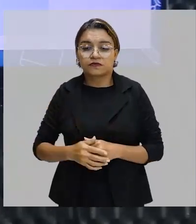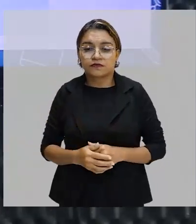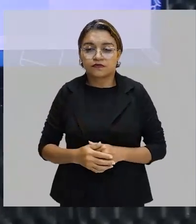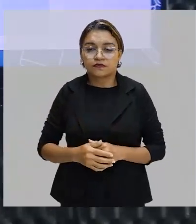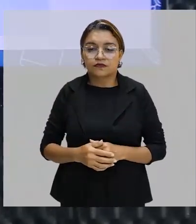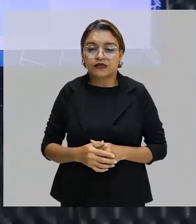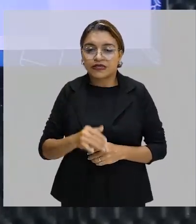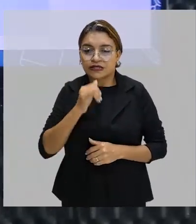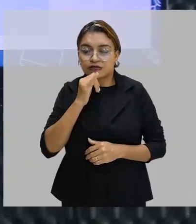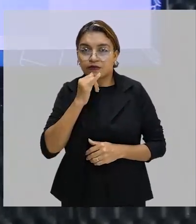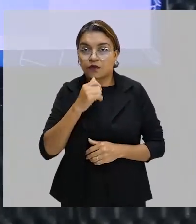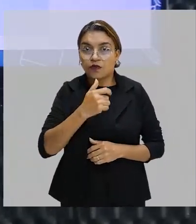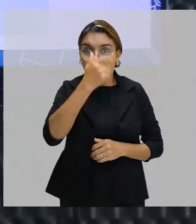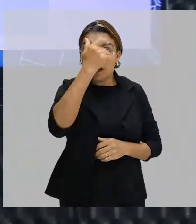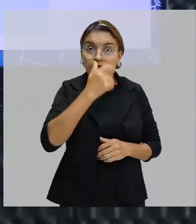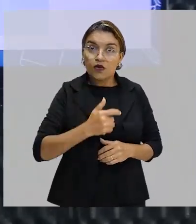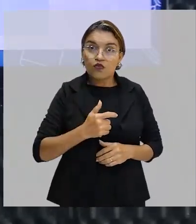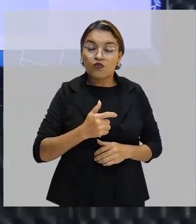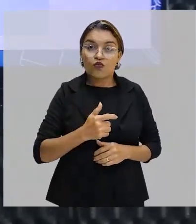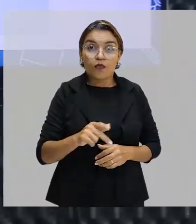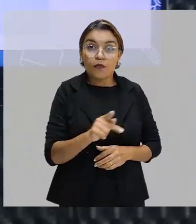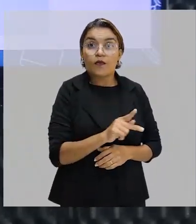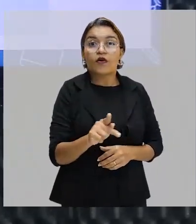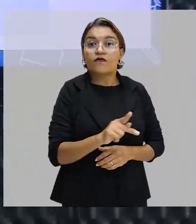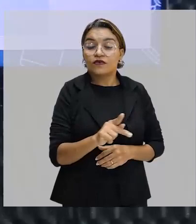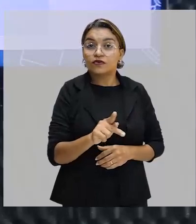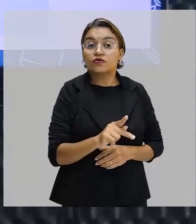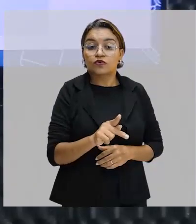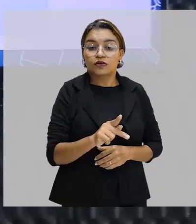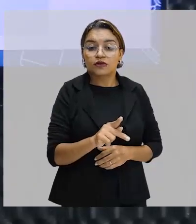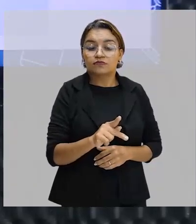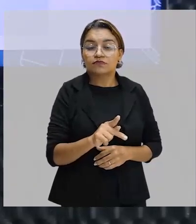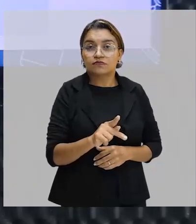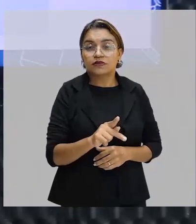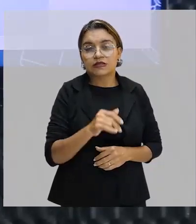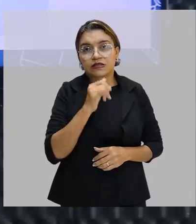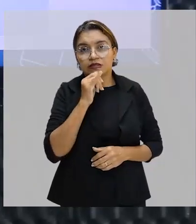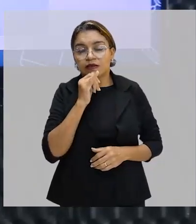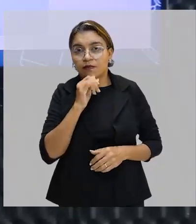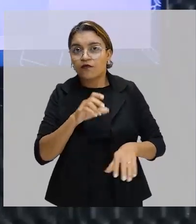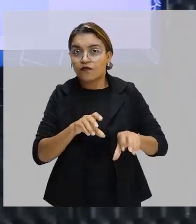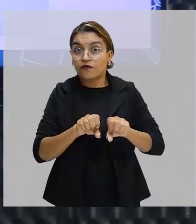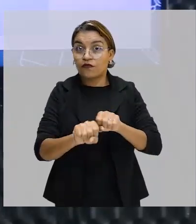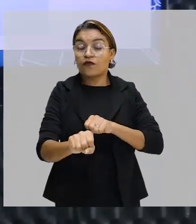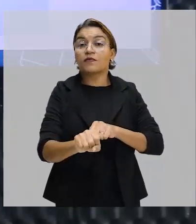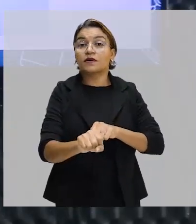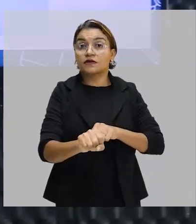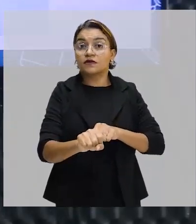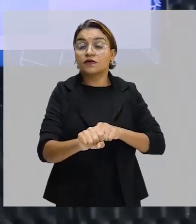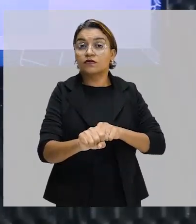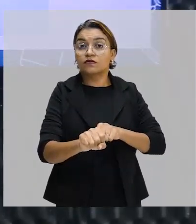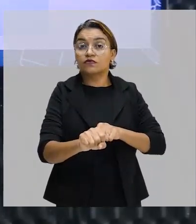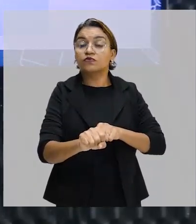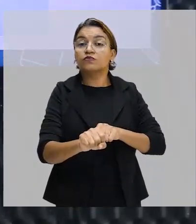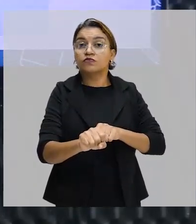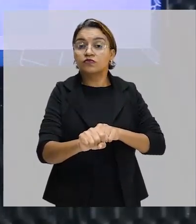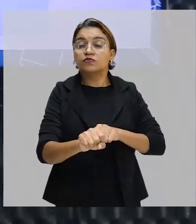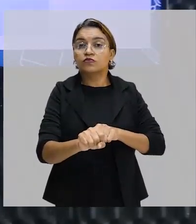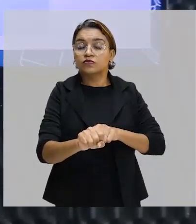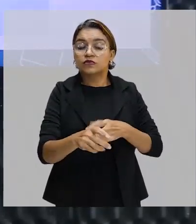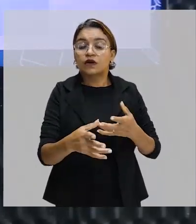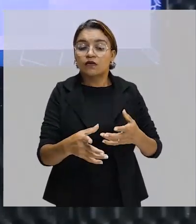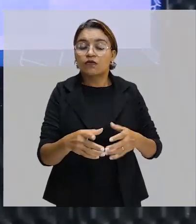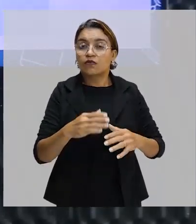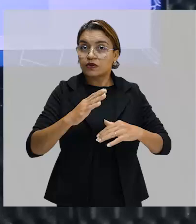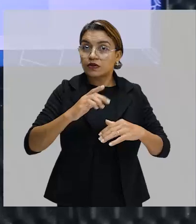eu sou professora, quer dizer, eu fiz uma graduação, eu adquiri um diploma, eu me formei nessa profissão e